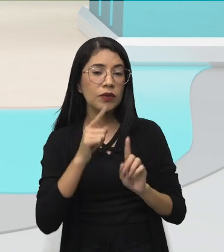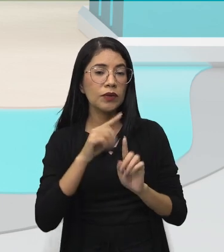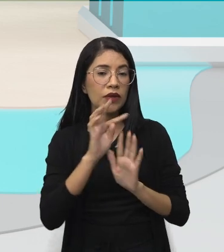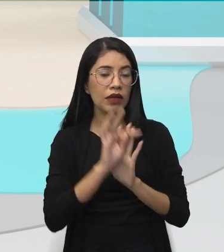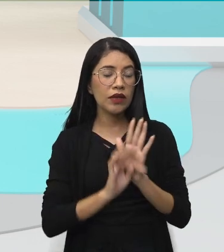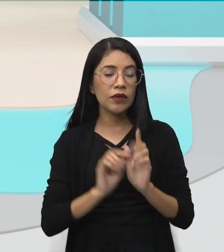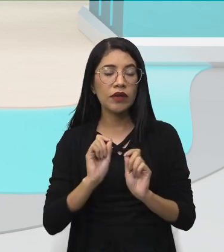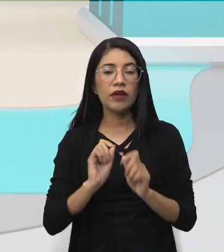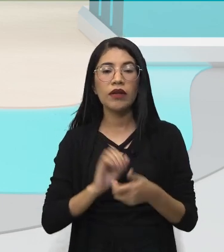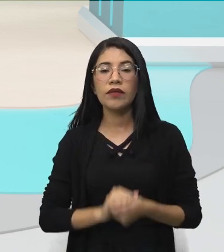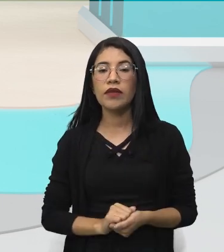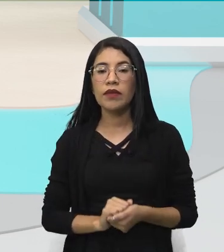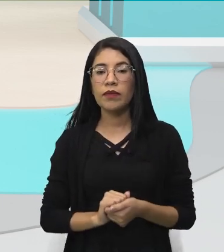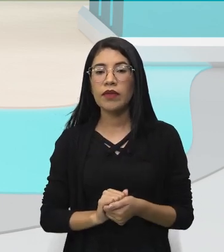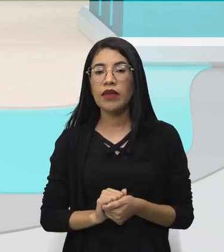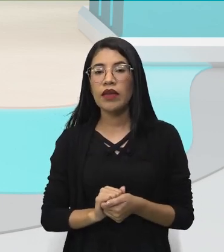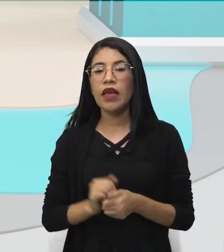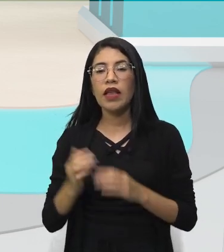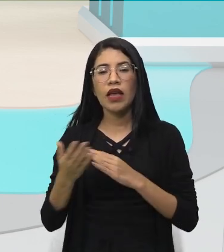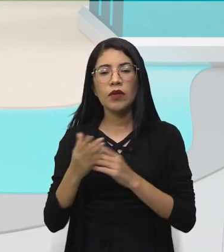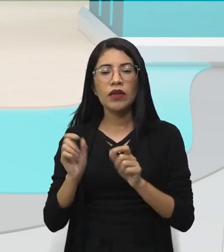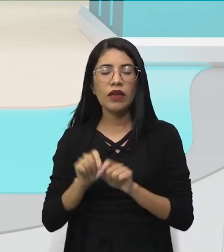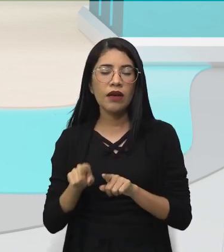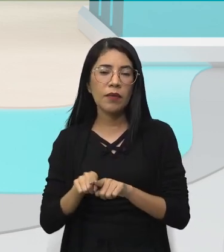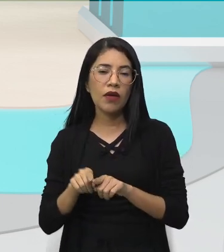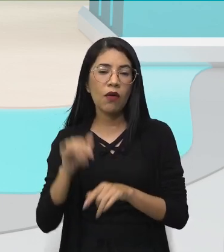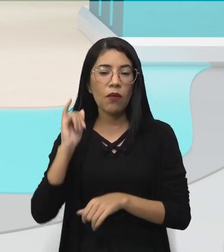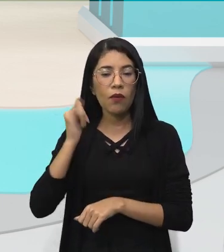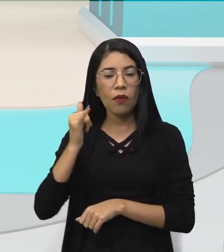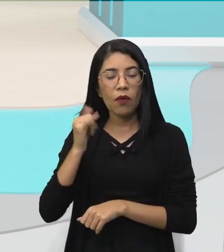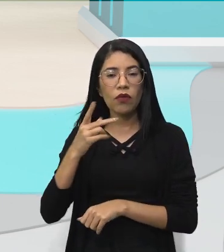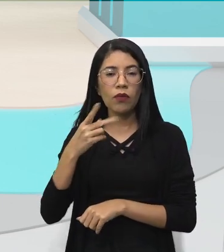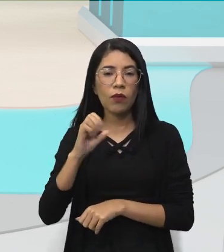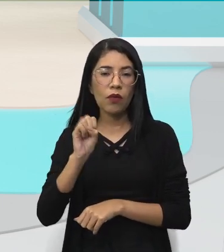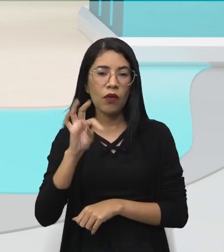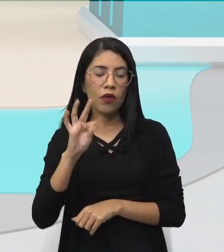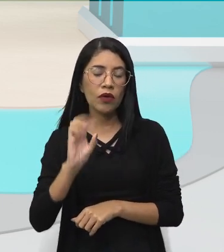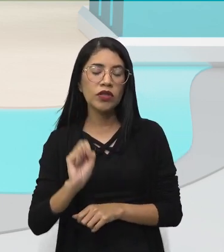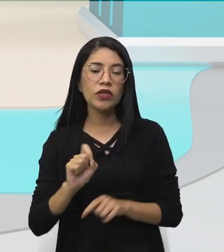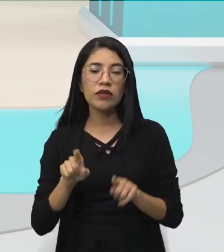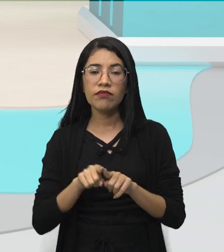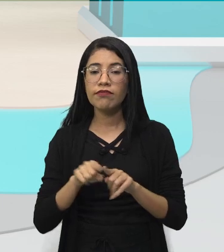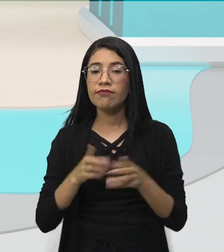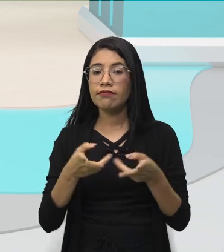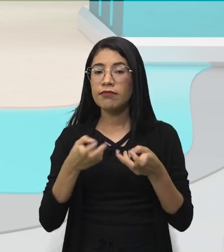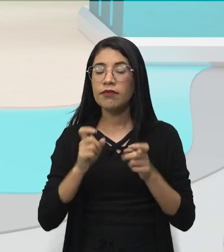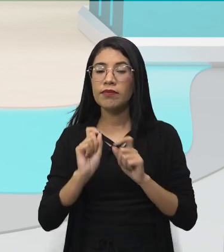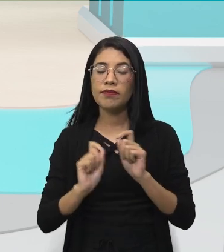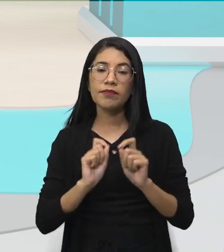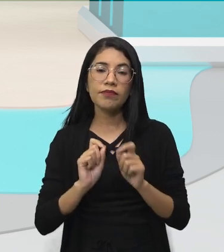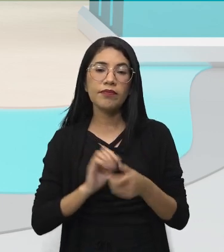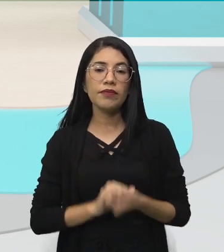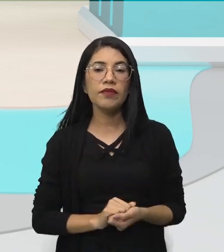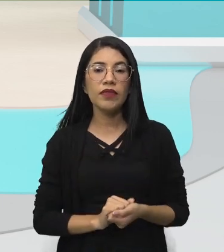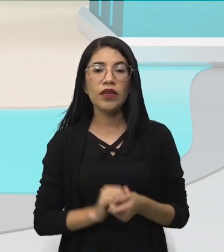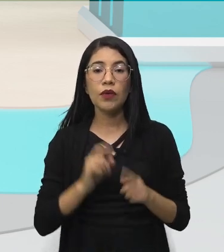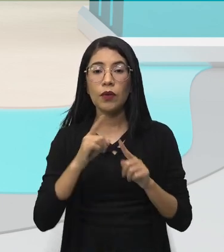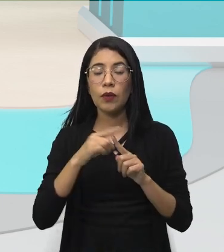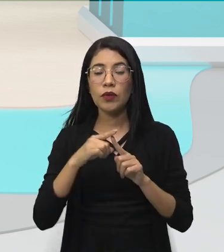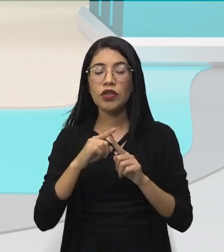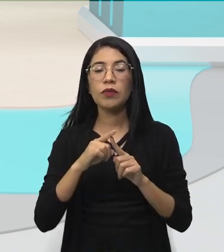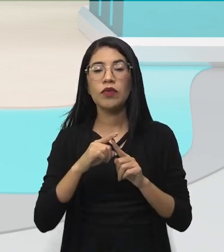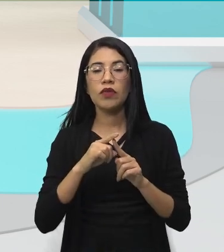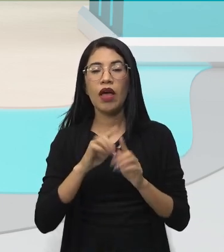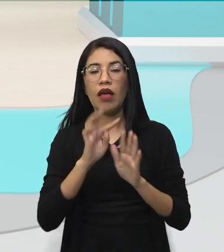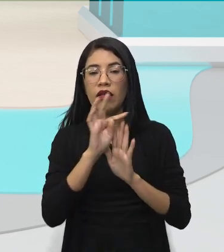que eles suprem as nossas necessidades, falamos sobre o conto, sobre um post, né? Então percebam que o tipo textual é